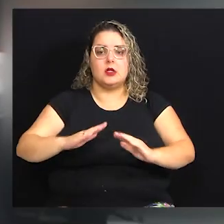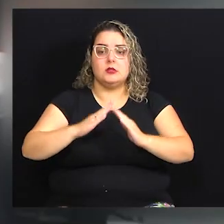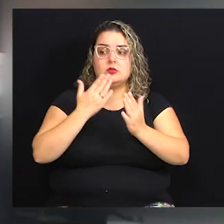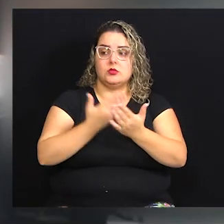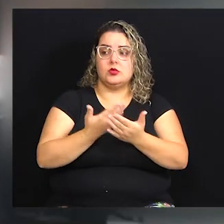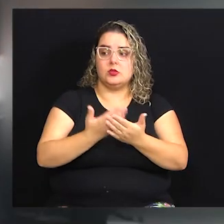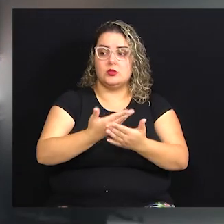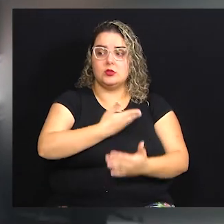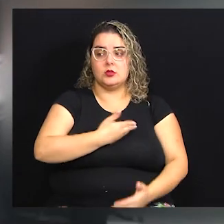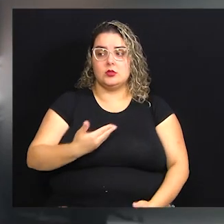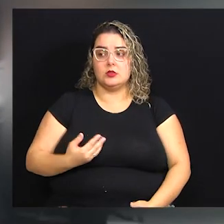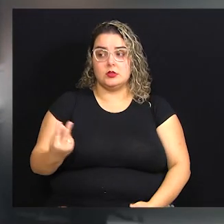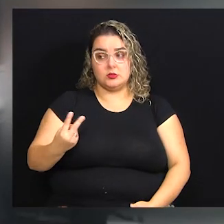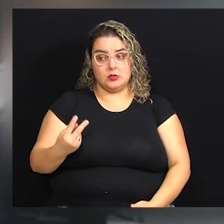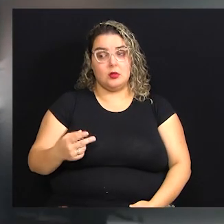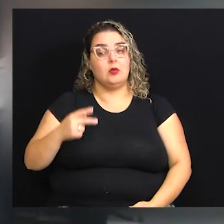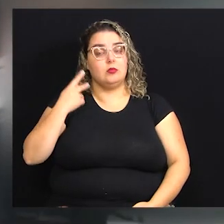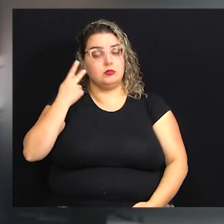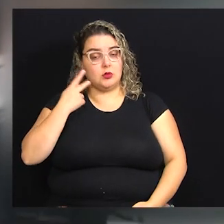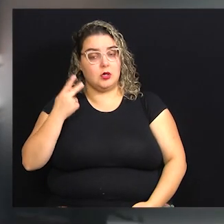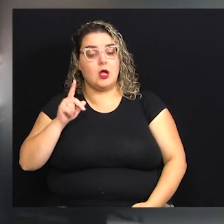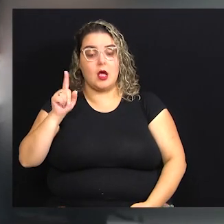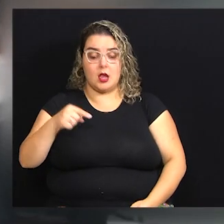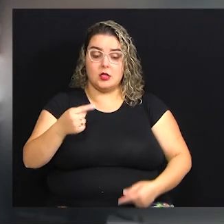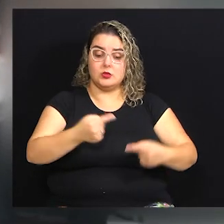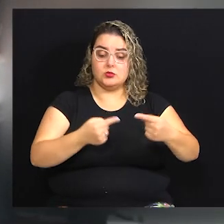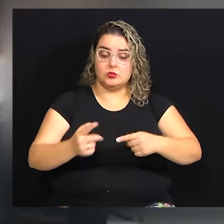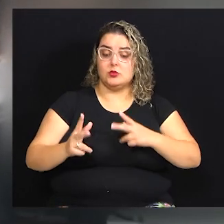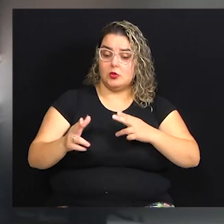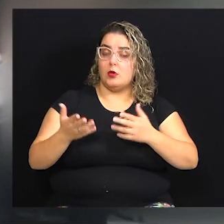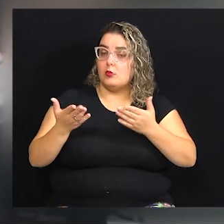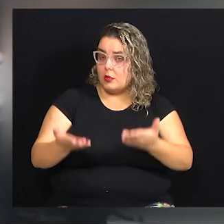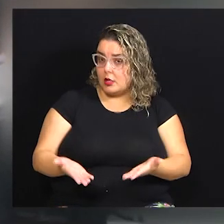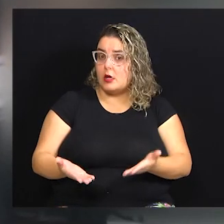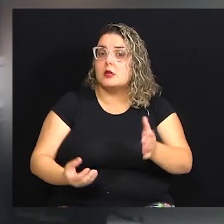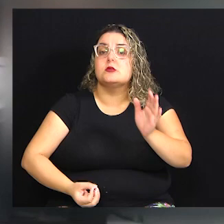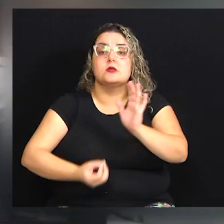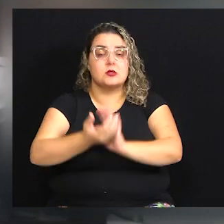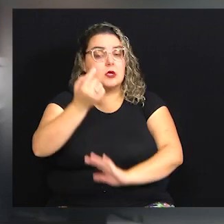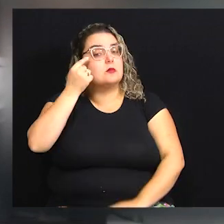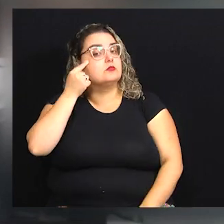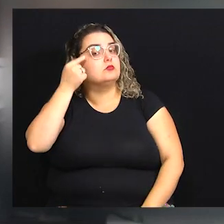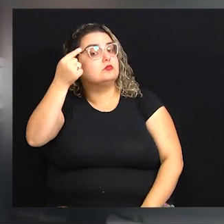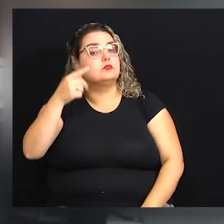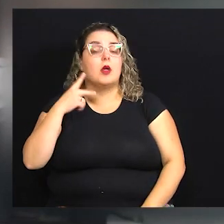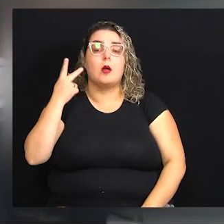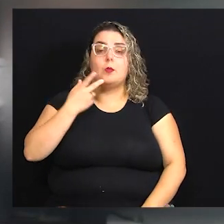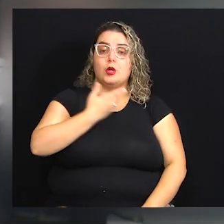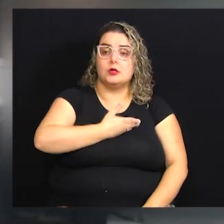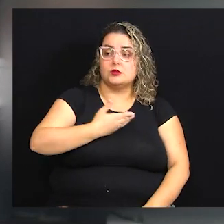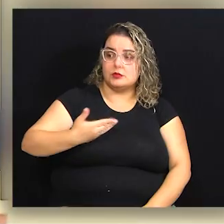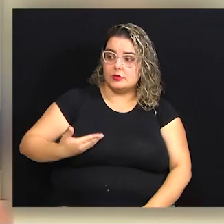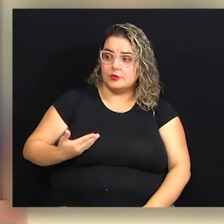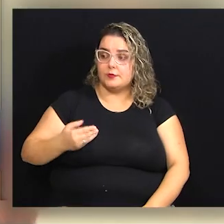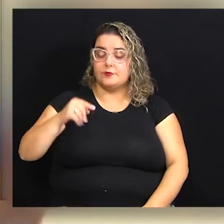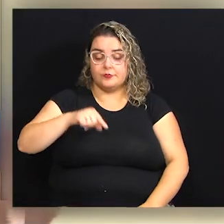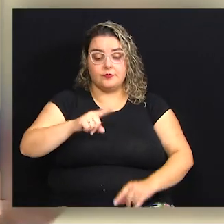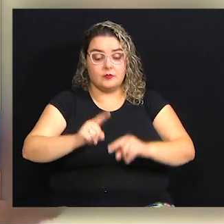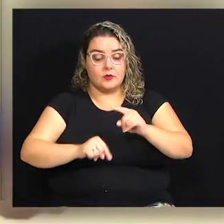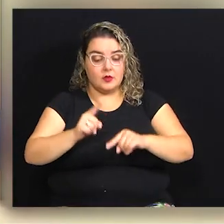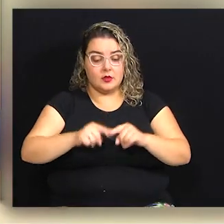públicas. Segundo o parlamentar, é a partir de discussões como essas que nascem ideias para políticas públicas.